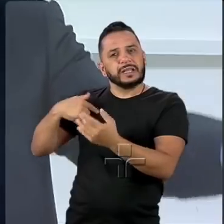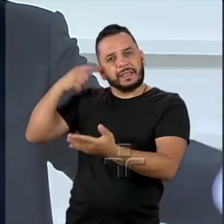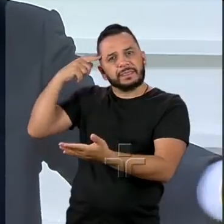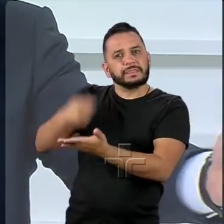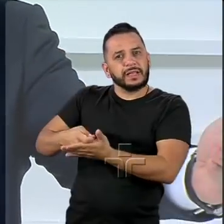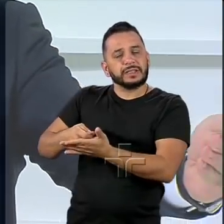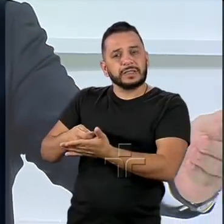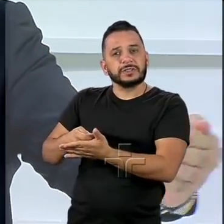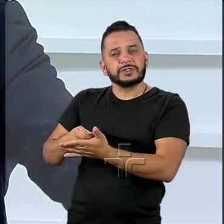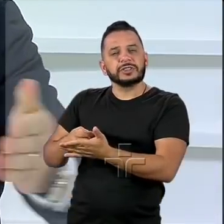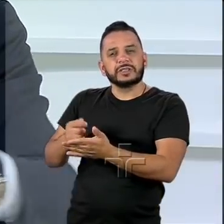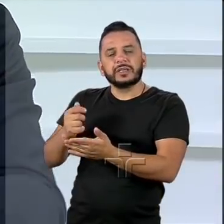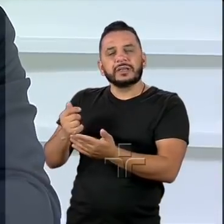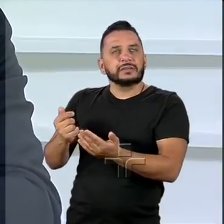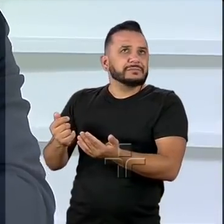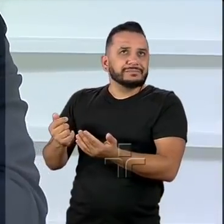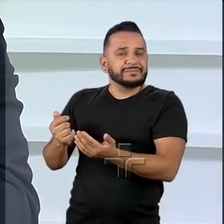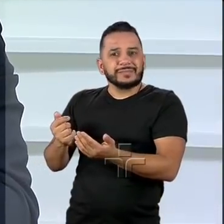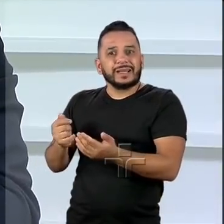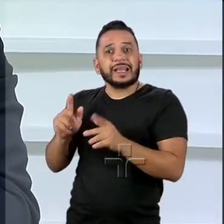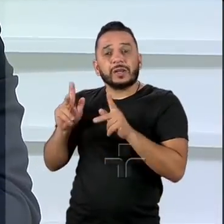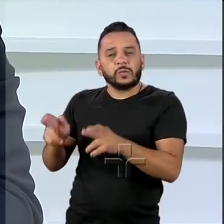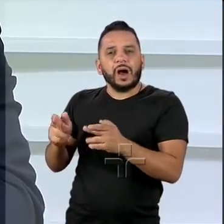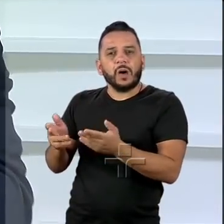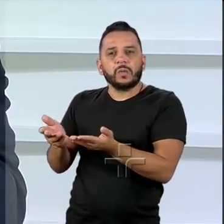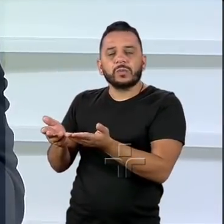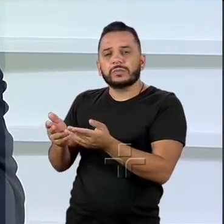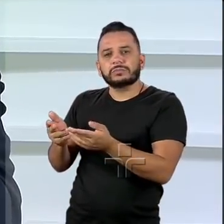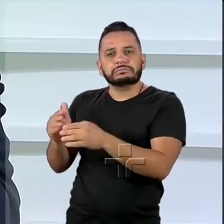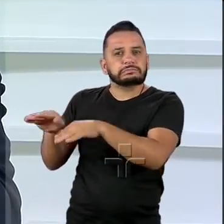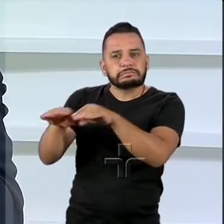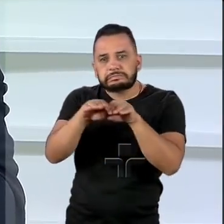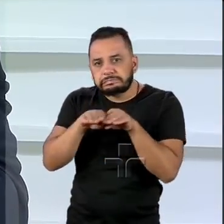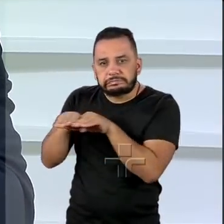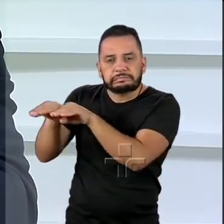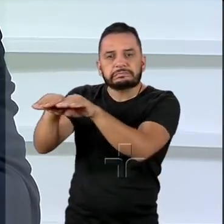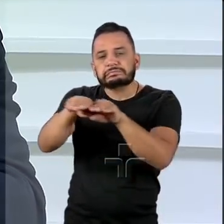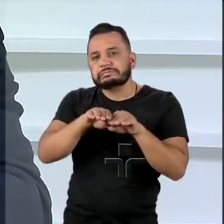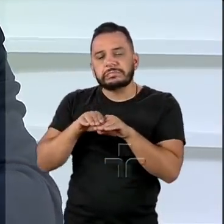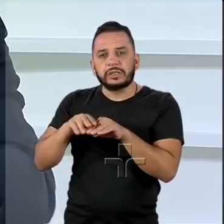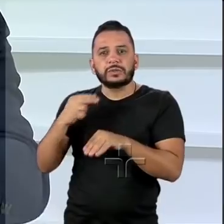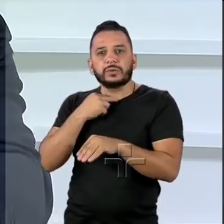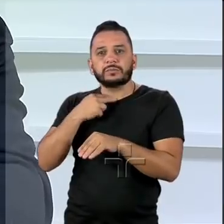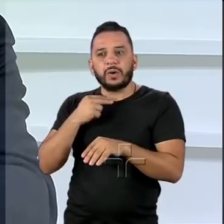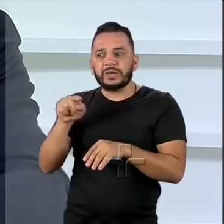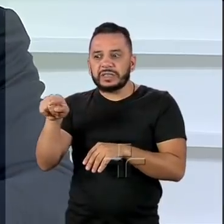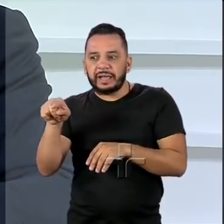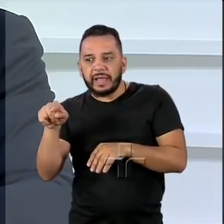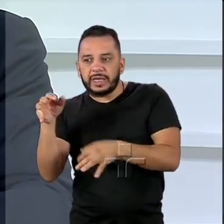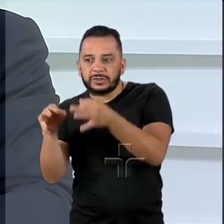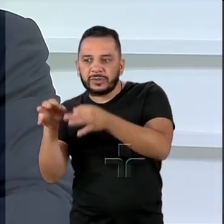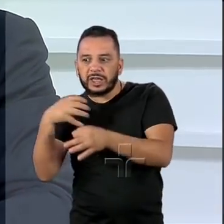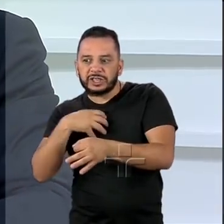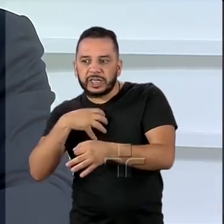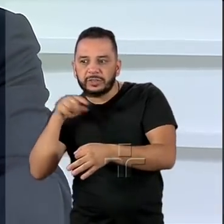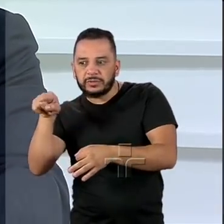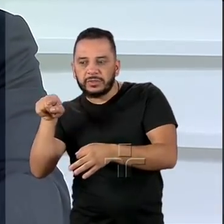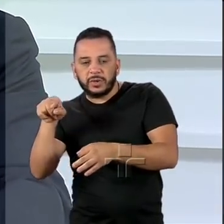o mesmo tratamento. Não é? Nós não podemos ficar ou continuar com essa sensação